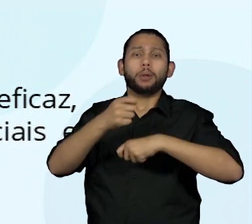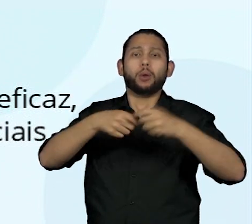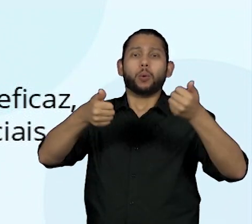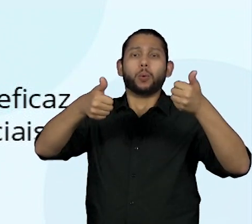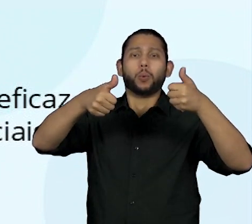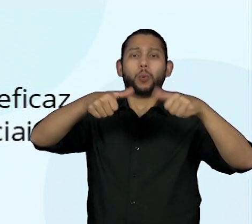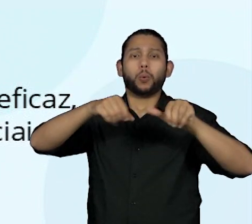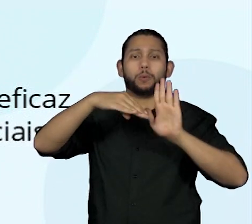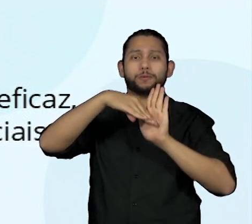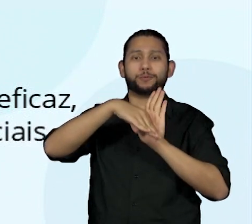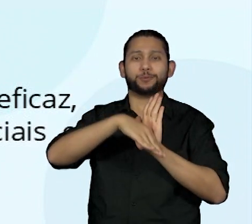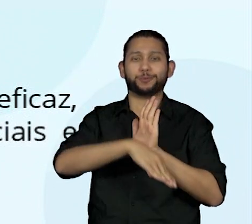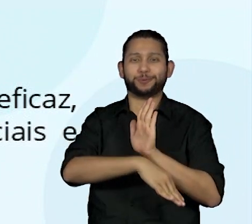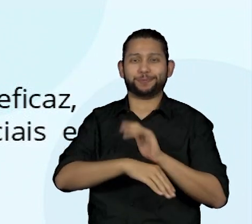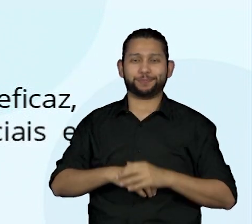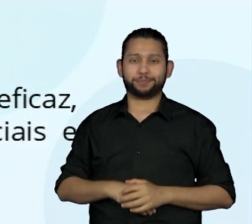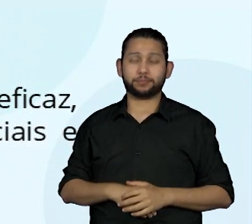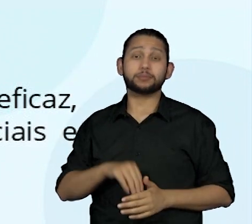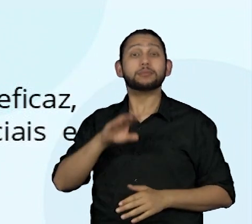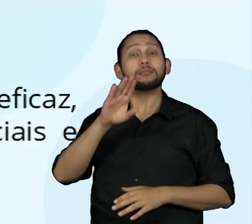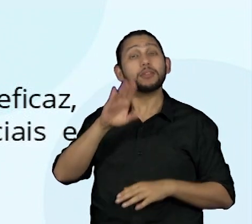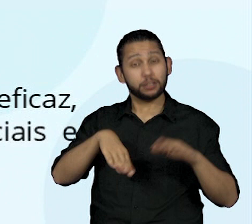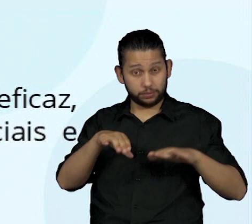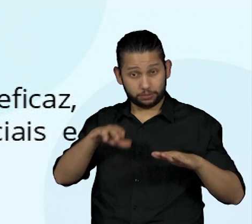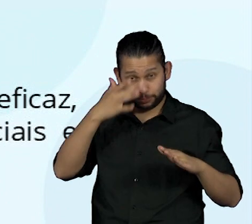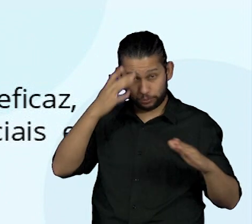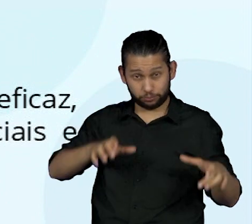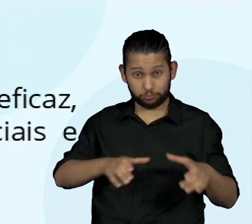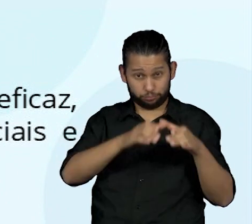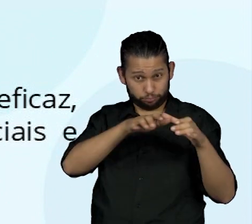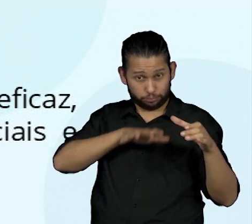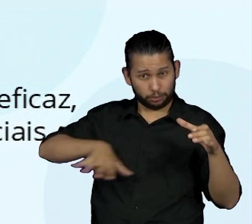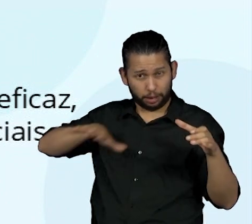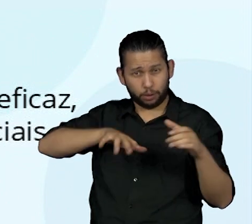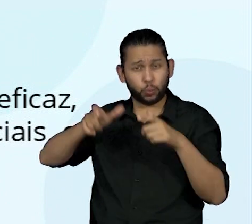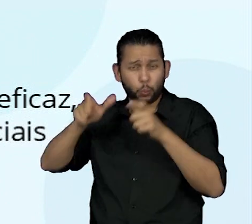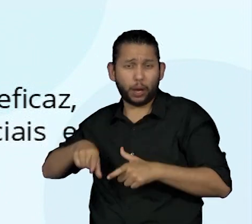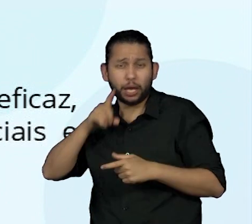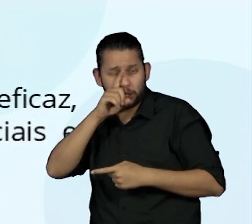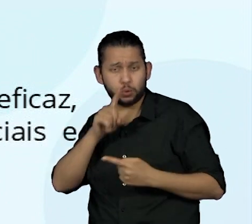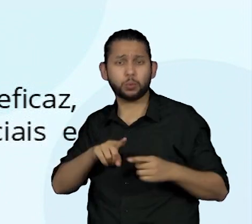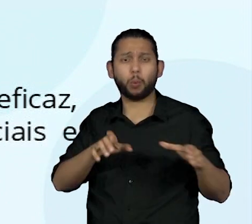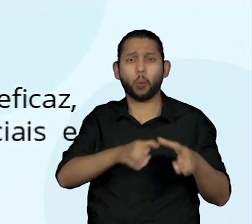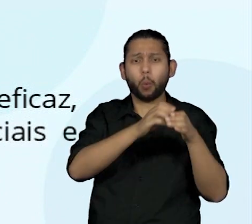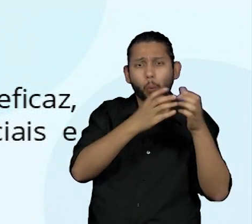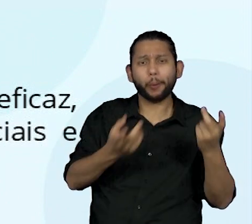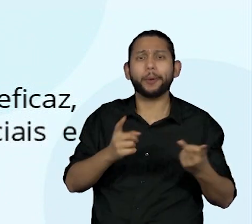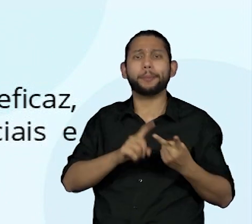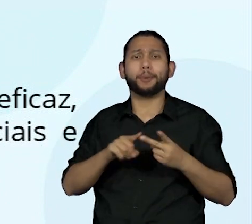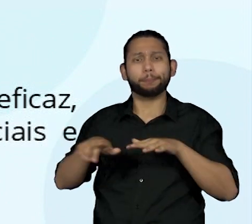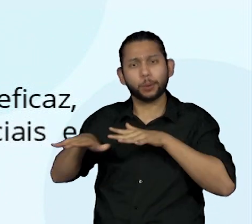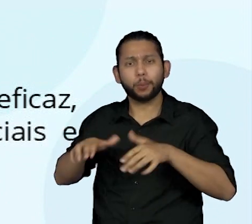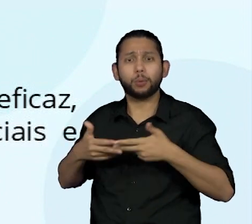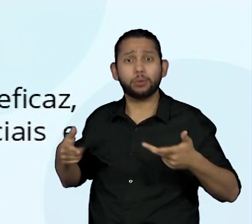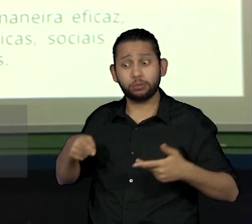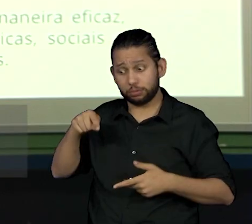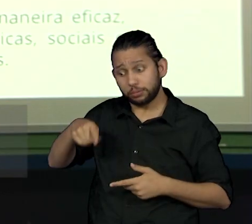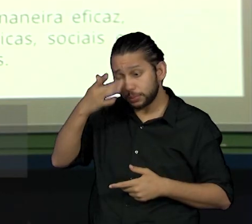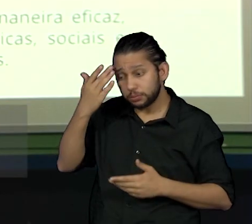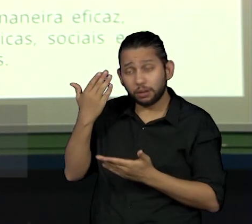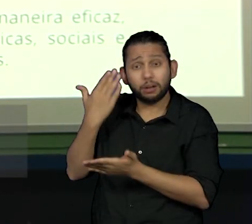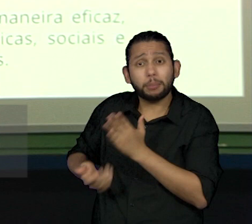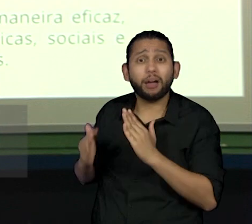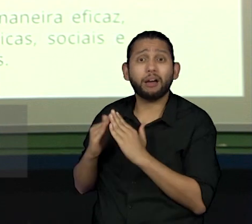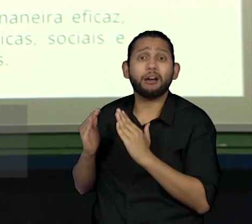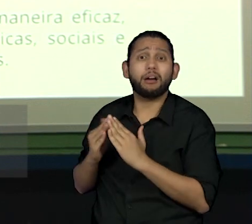Deslocamento populacional. Muitas famílias vão perder suas casas, precisa dar abrigo a essas famílias, elas ficarem em